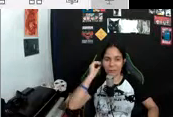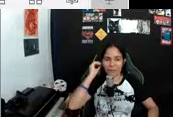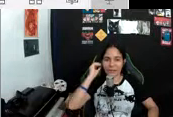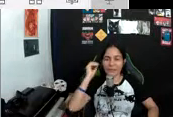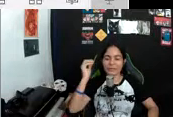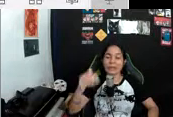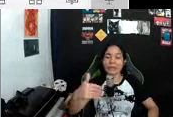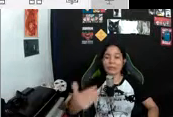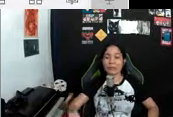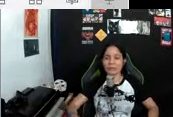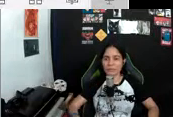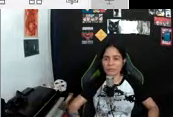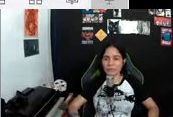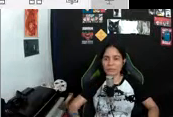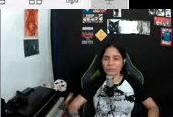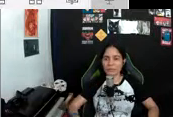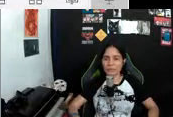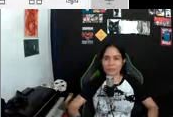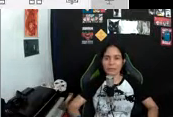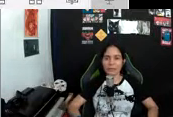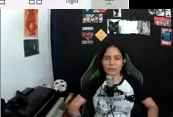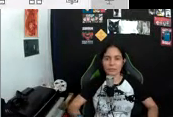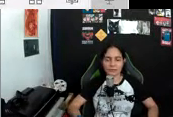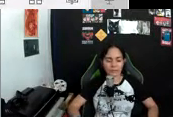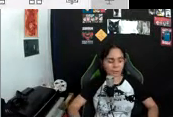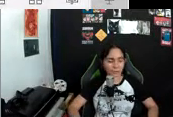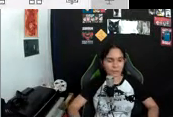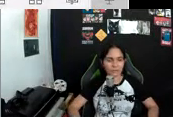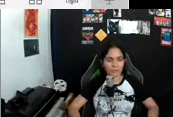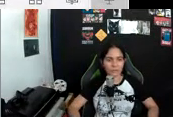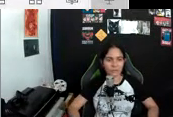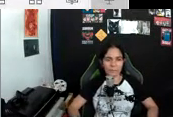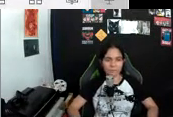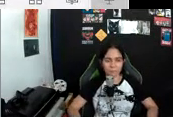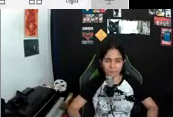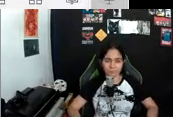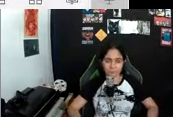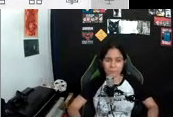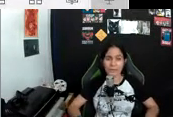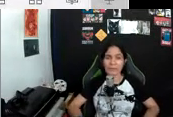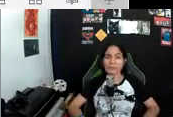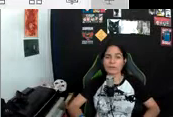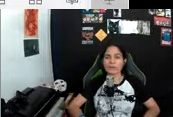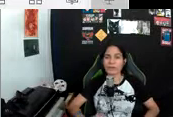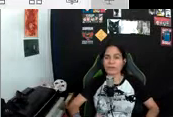para os profissionais, que aquilo não seja repetido. Então, isso é importante também.